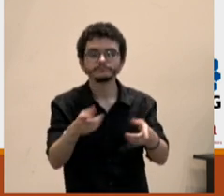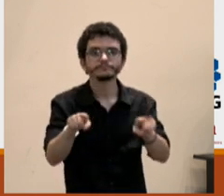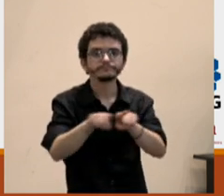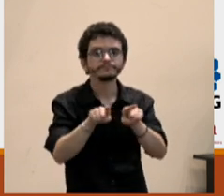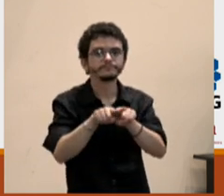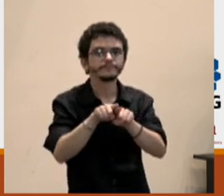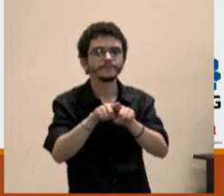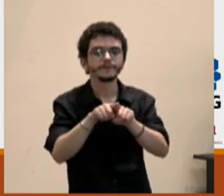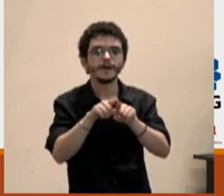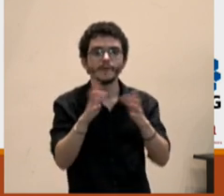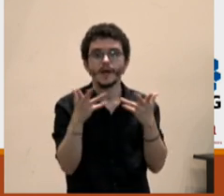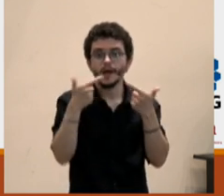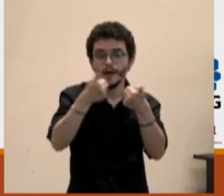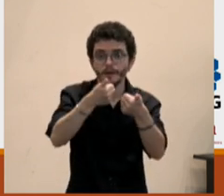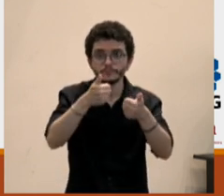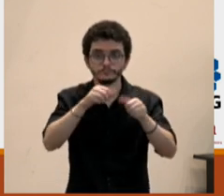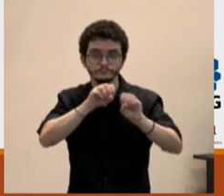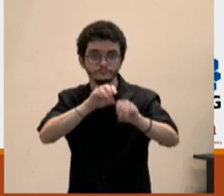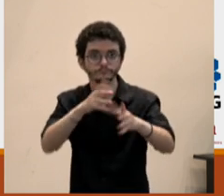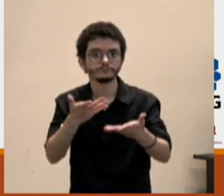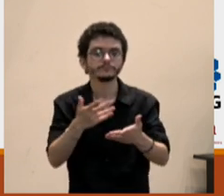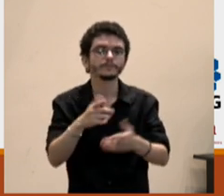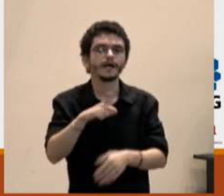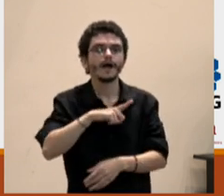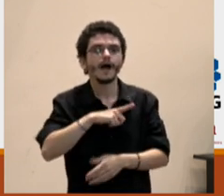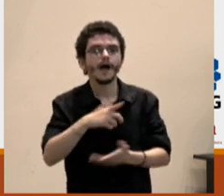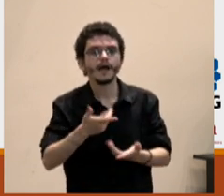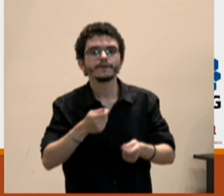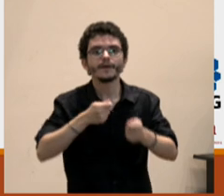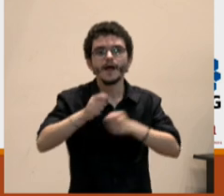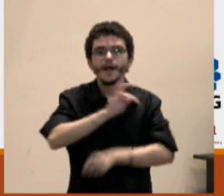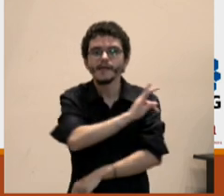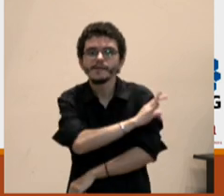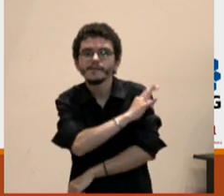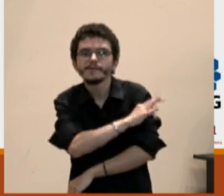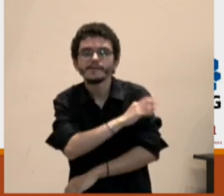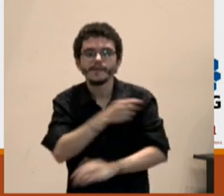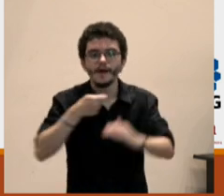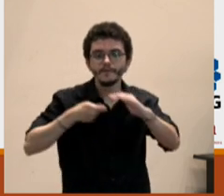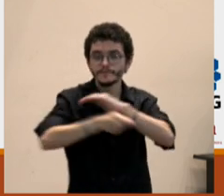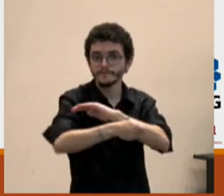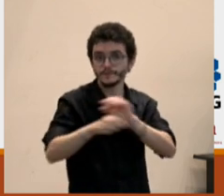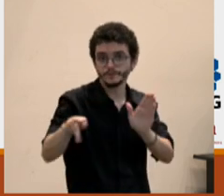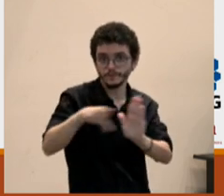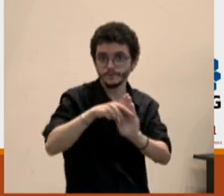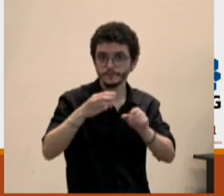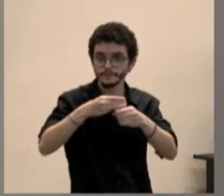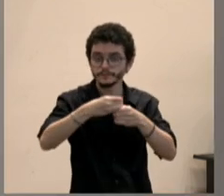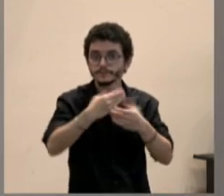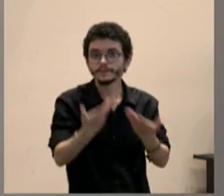qualidade de ensino, mediante assistência técnica e financeira aos Estados, Distrito Federal e aos municípios. Então, é a responsabilidade da União